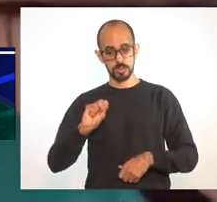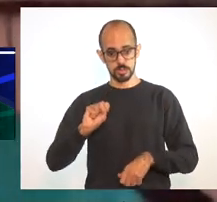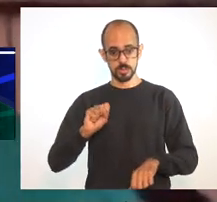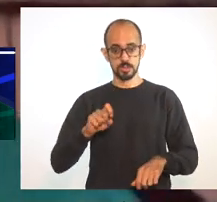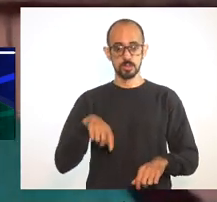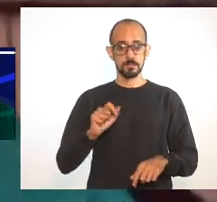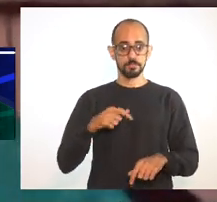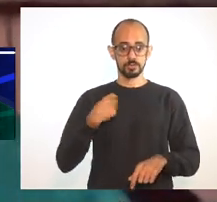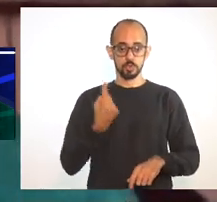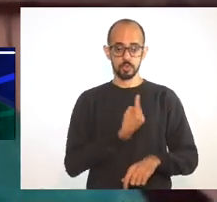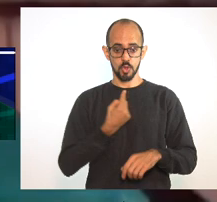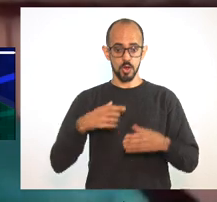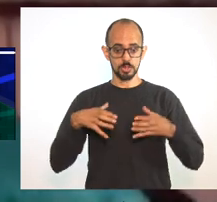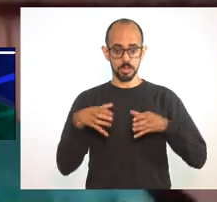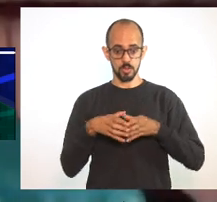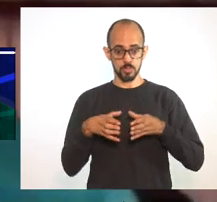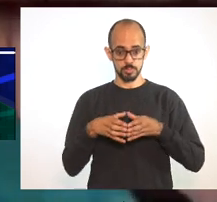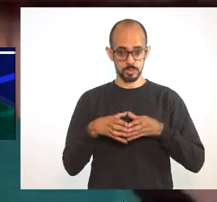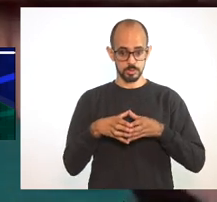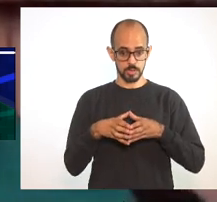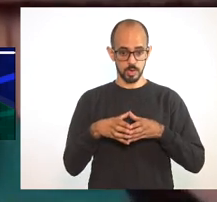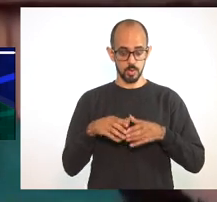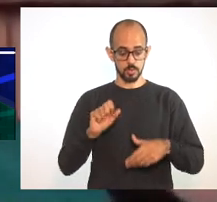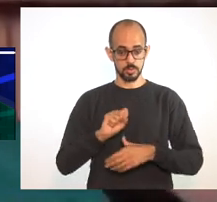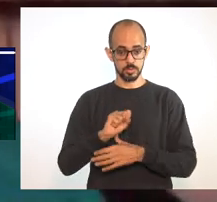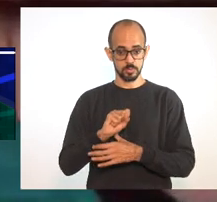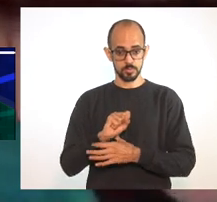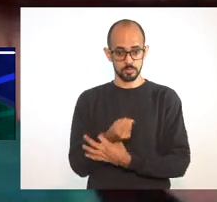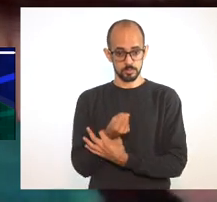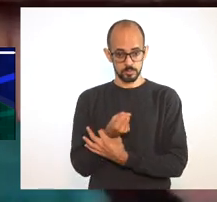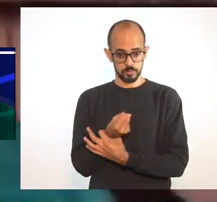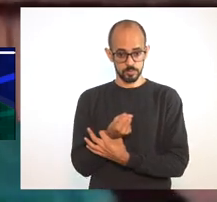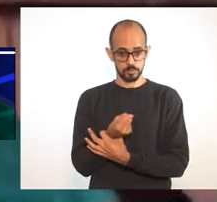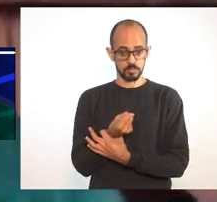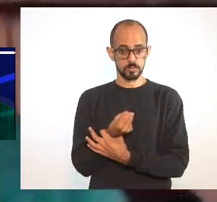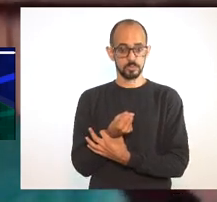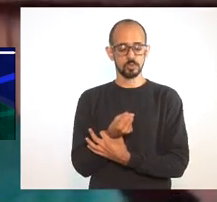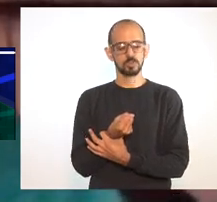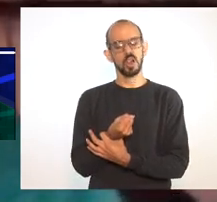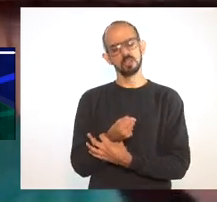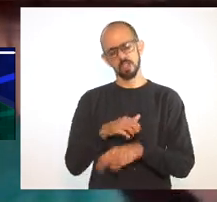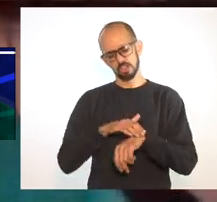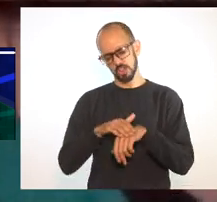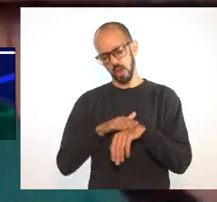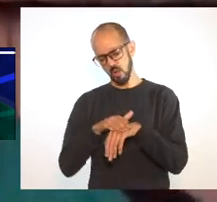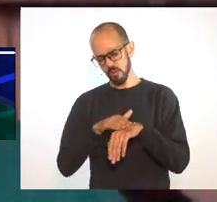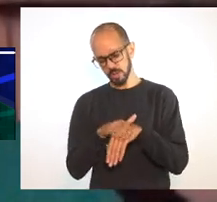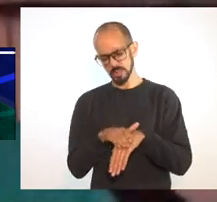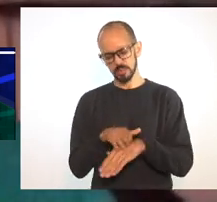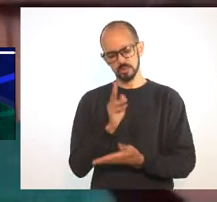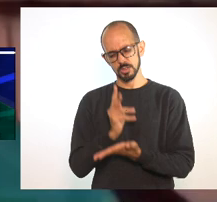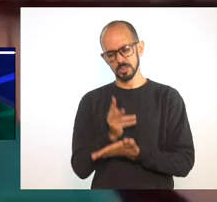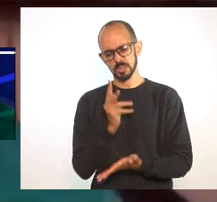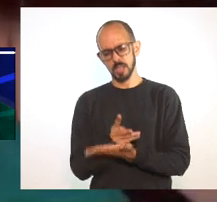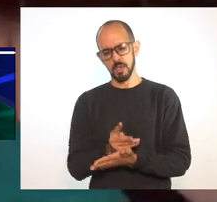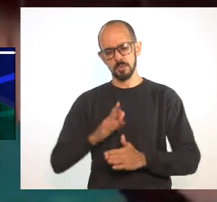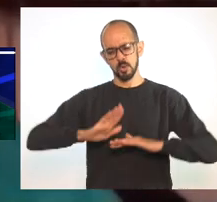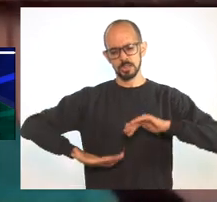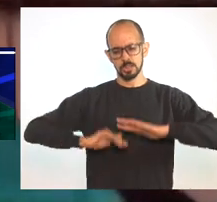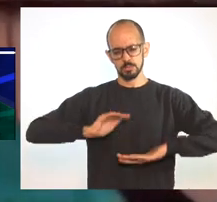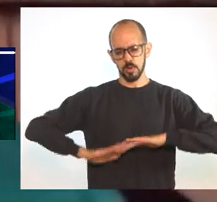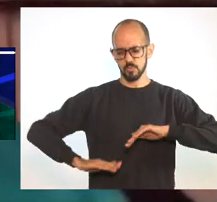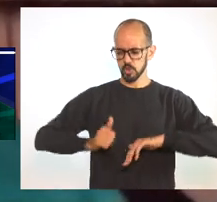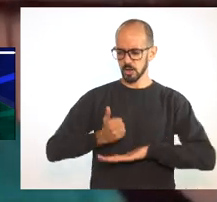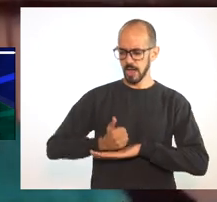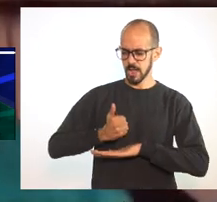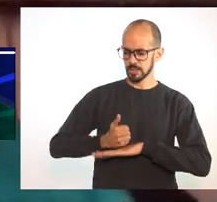Comissão de Trabalho, Seguridade Social e Legislação Social, vem fazendo uma conversa muito próxima com essas profissionais, sobretudo